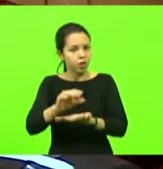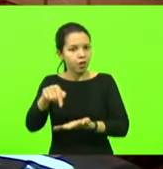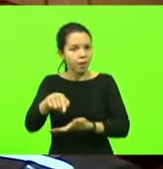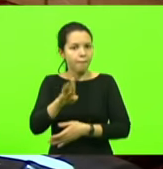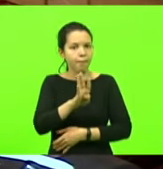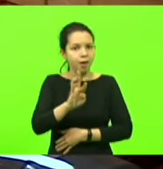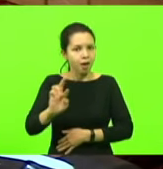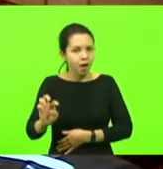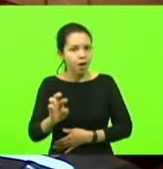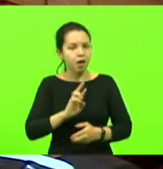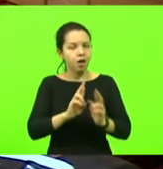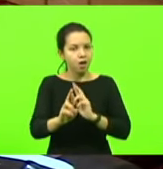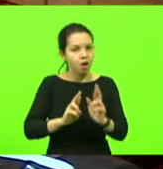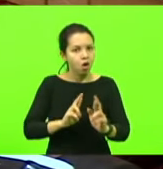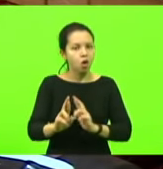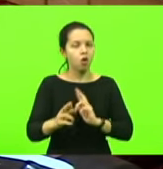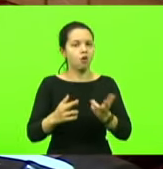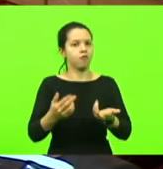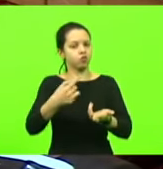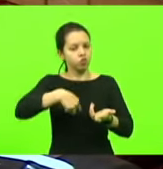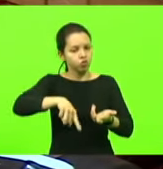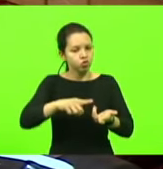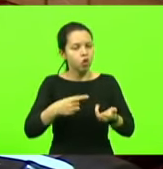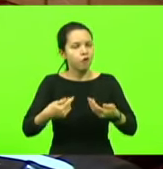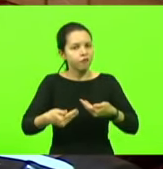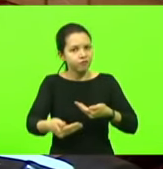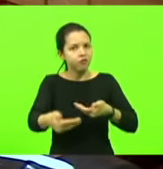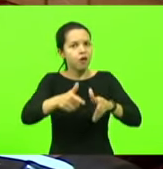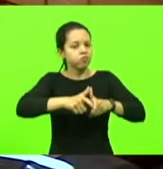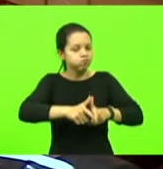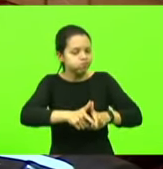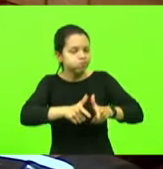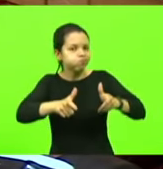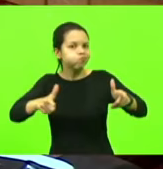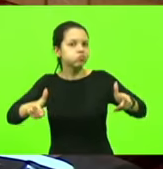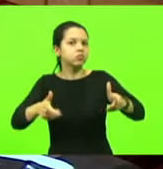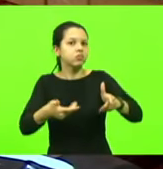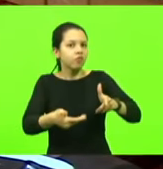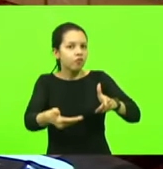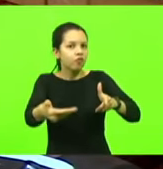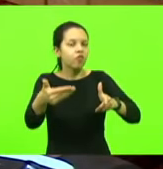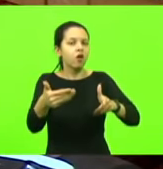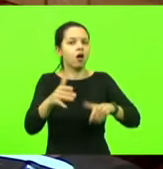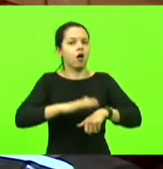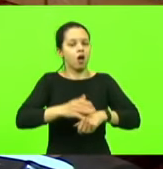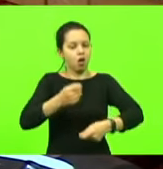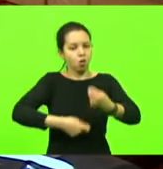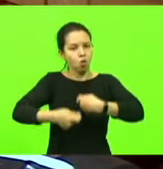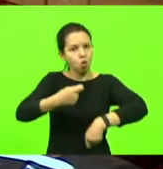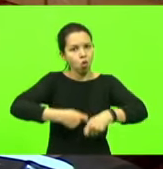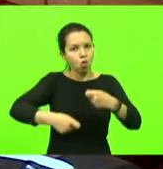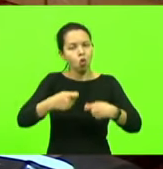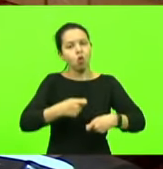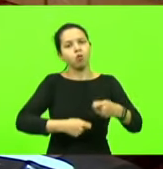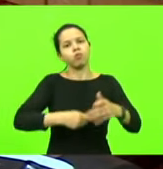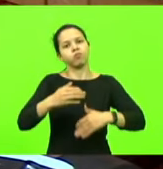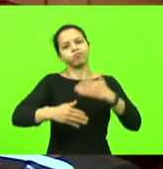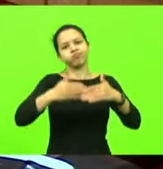nessas rodovias, nós vamos amplificar e muito a nossa, o nosso potencial econômico.